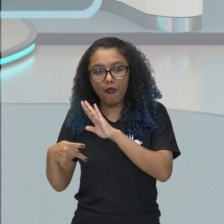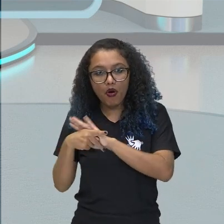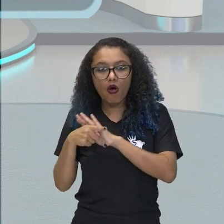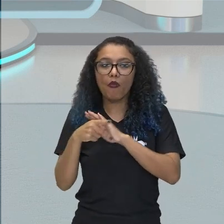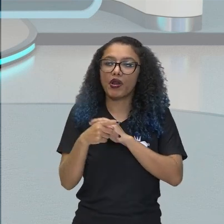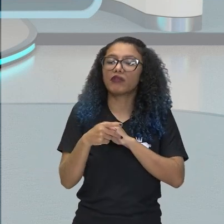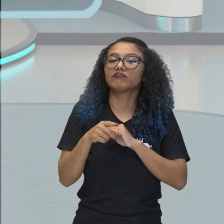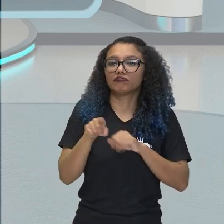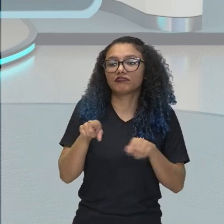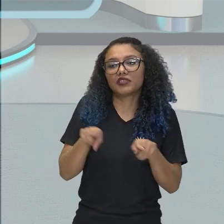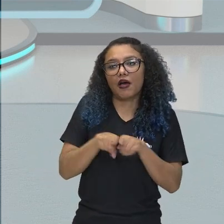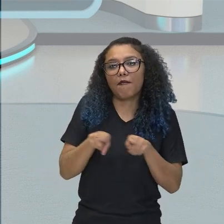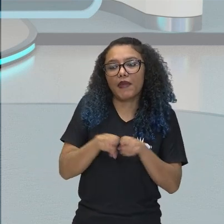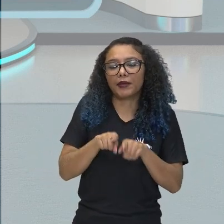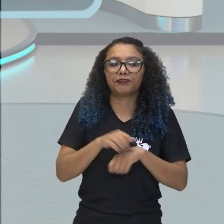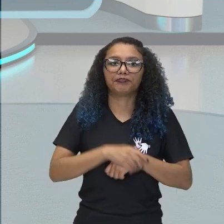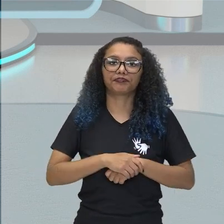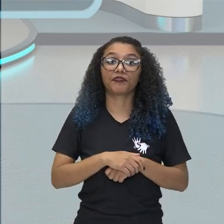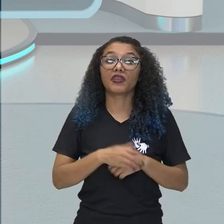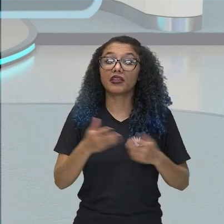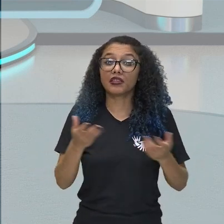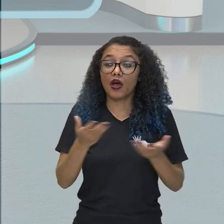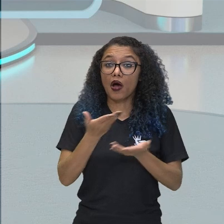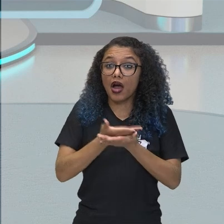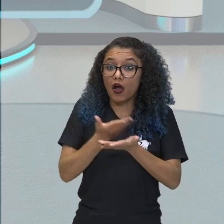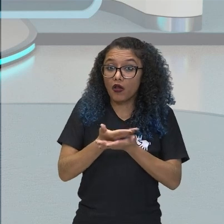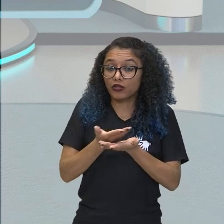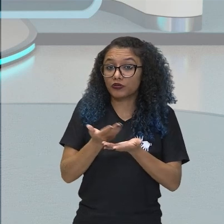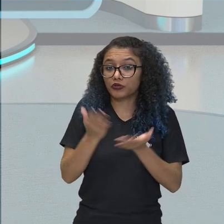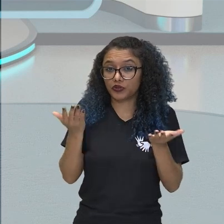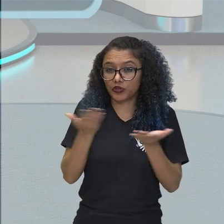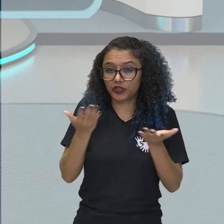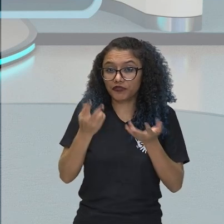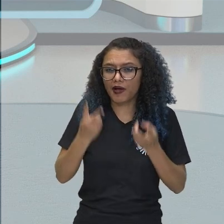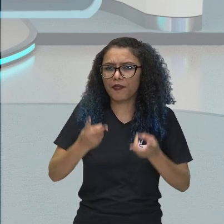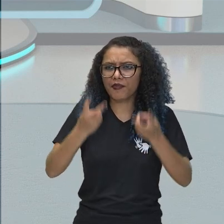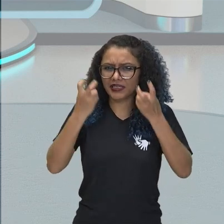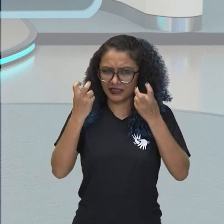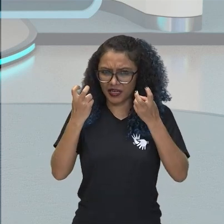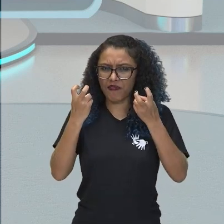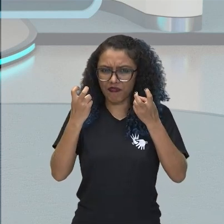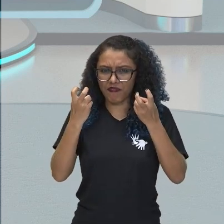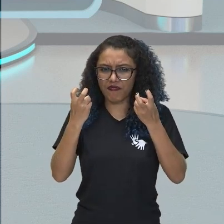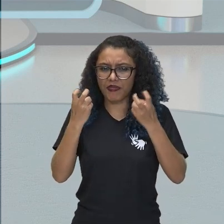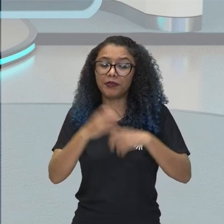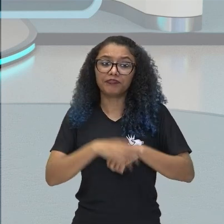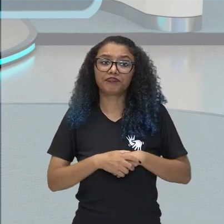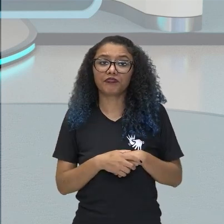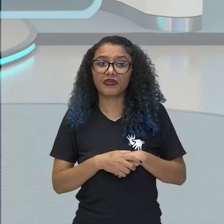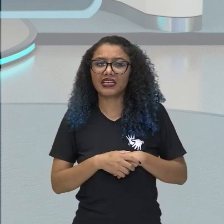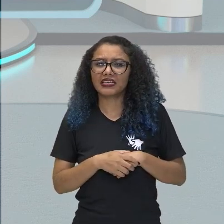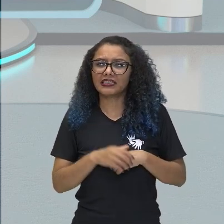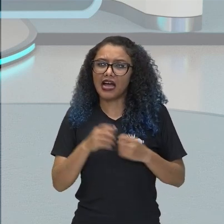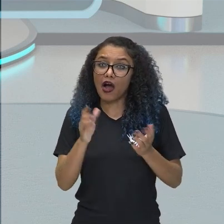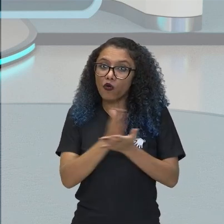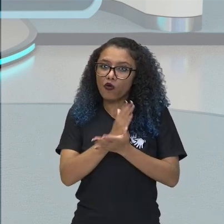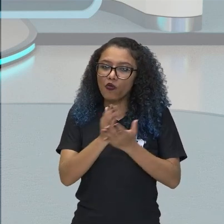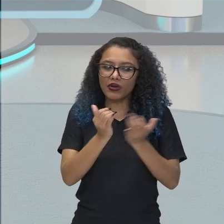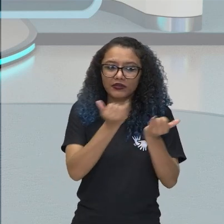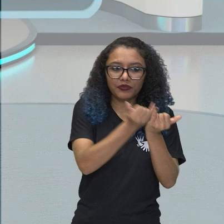nos mostrar, né, que mesmo dentro das semelhanças há muitas diferenças.